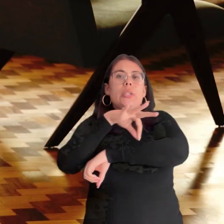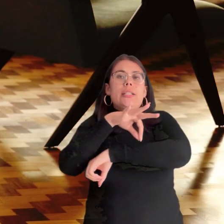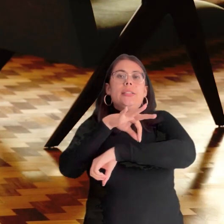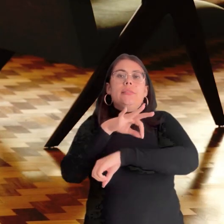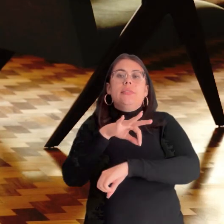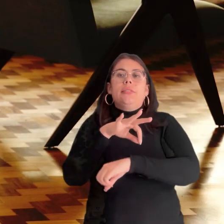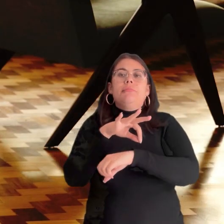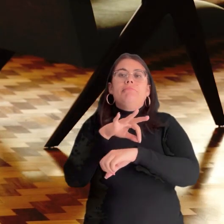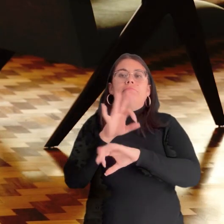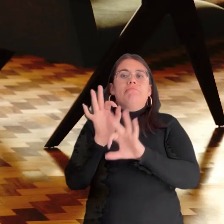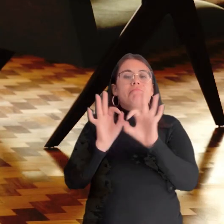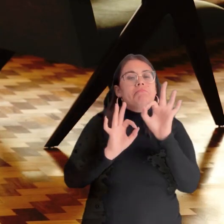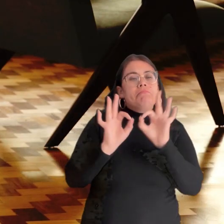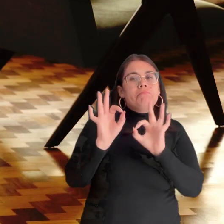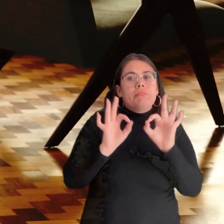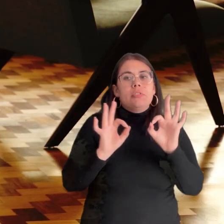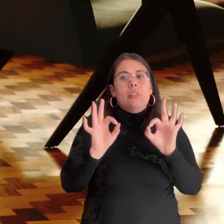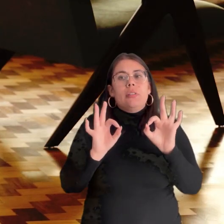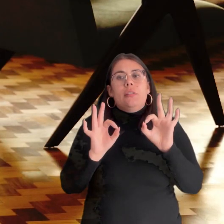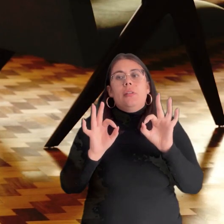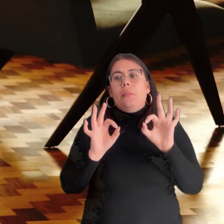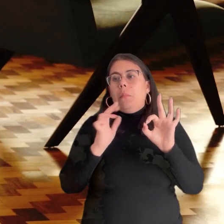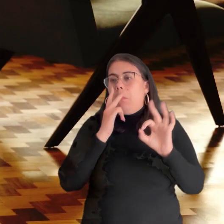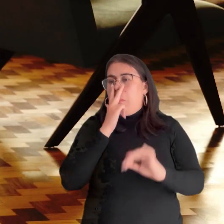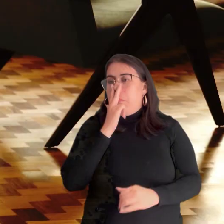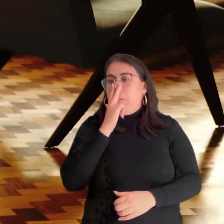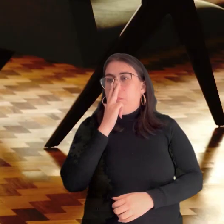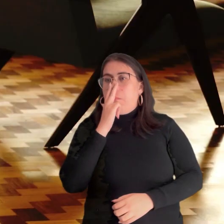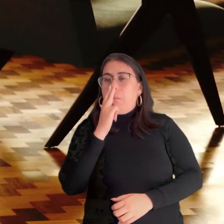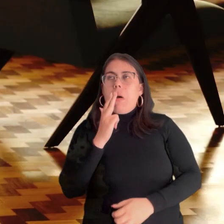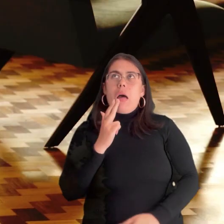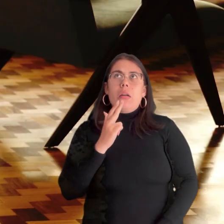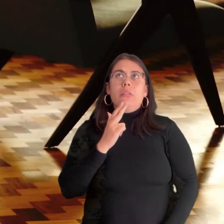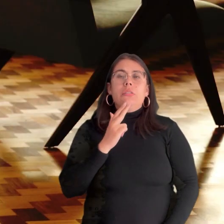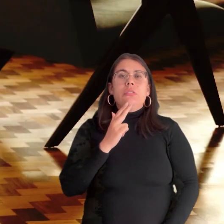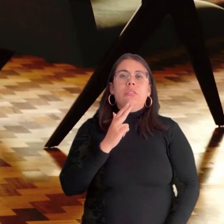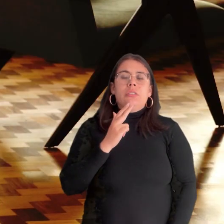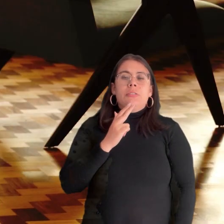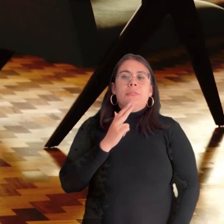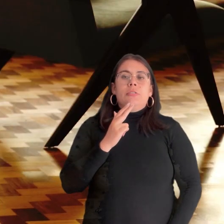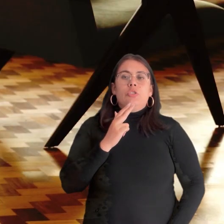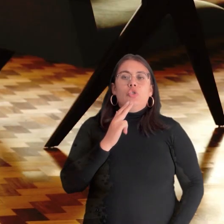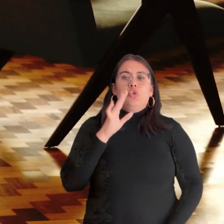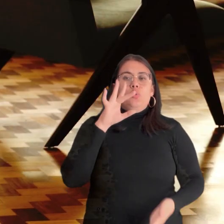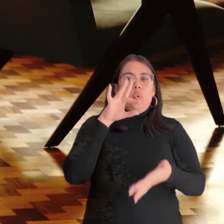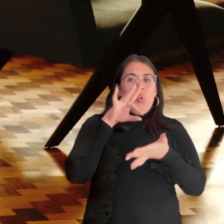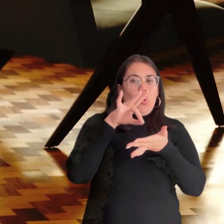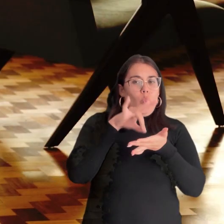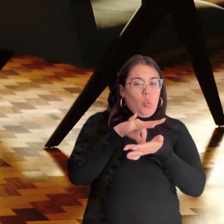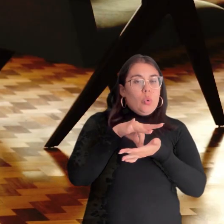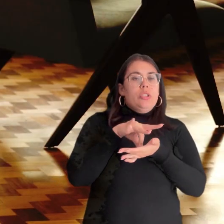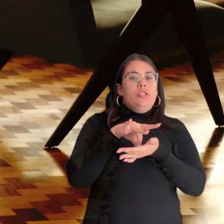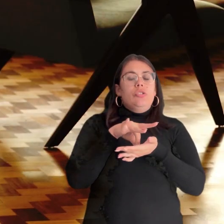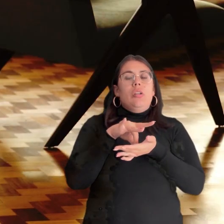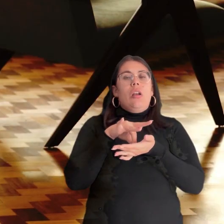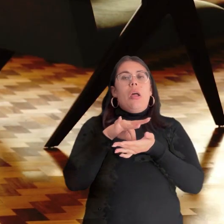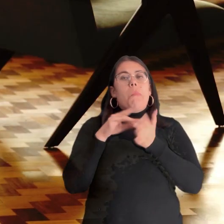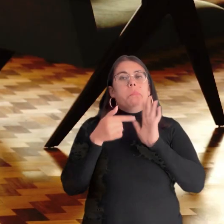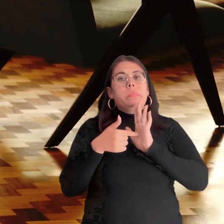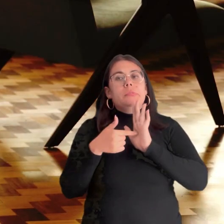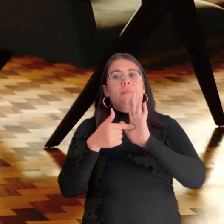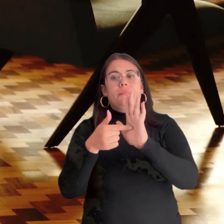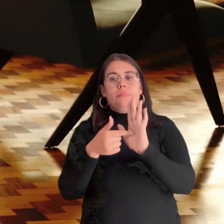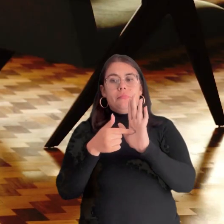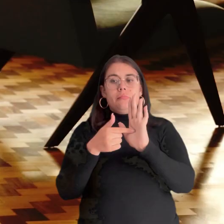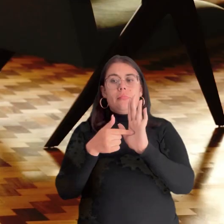passar como quem deixa o que é original o mais evidente possível. Então, essa ideia de que a evidência não é na